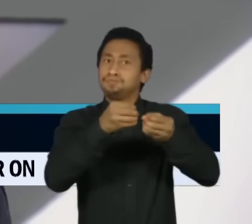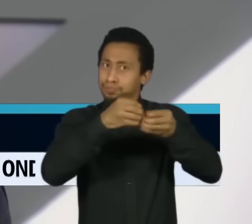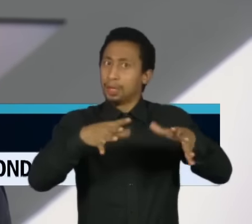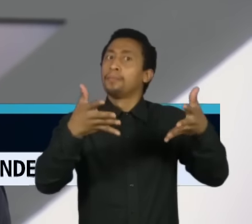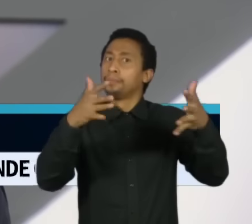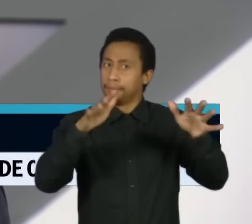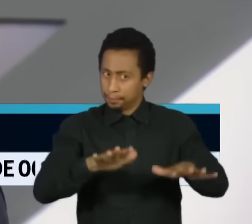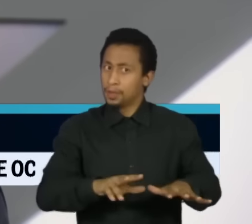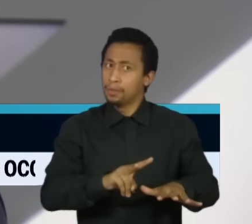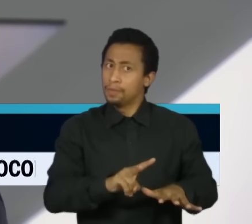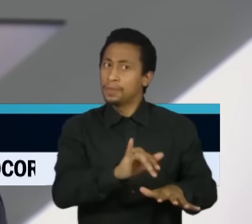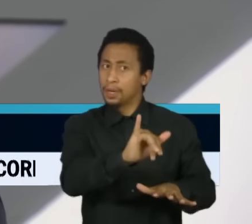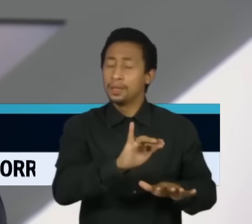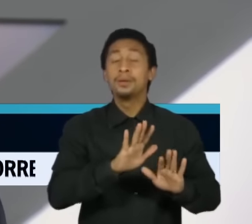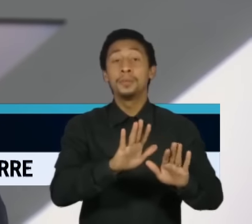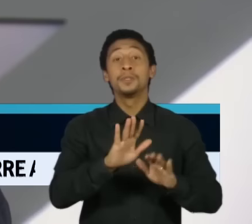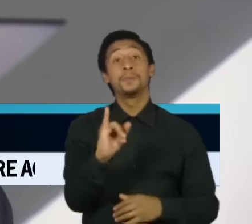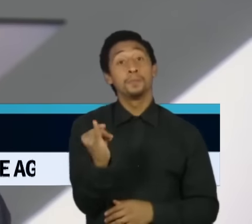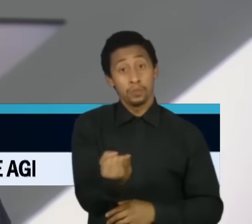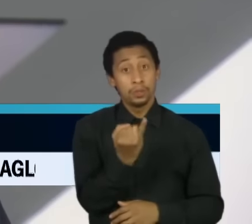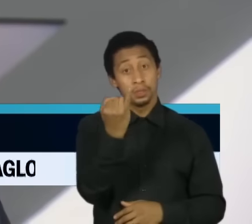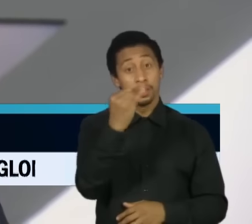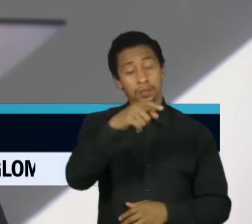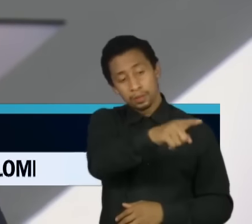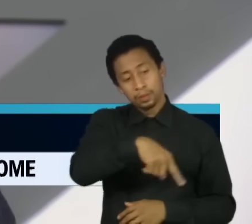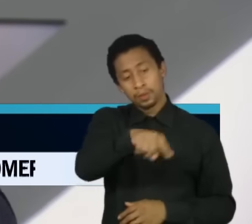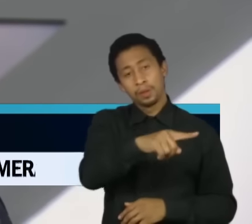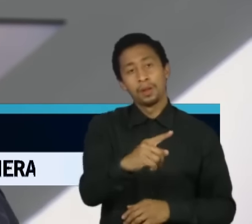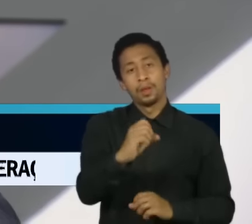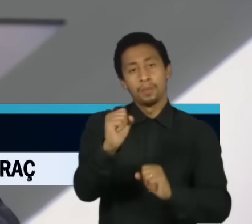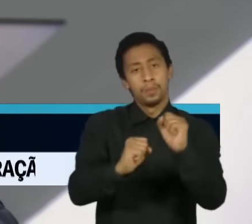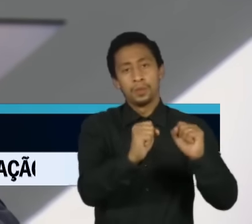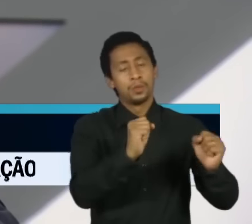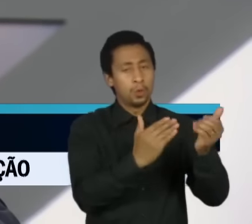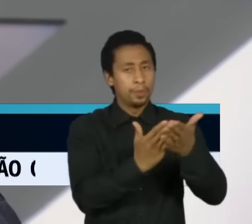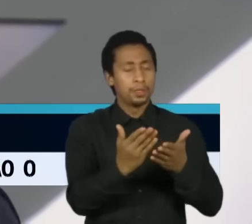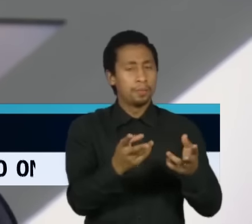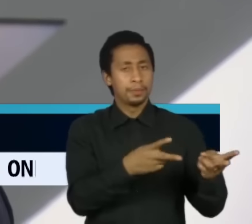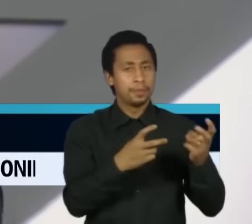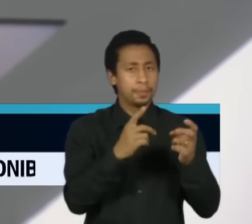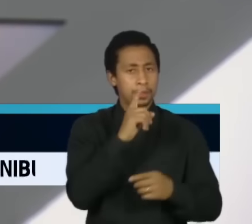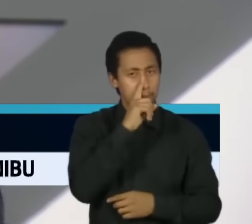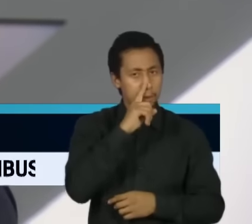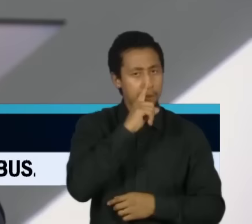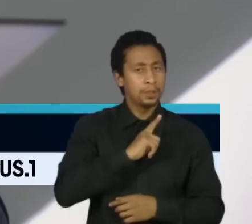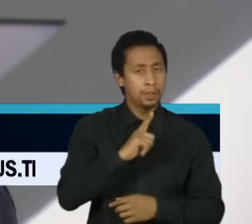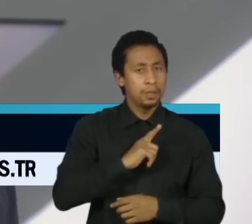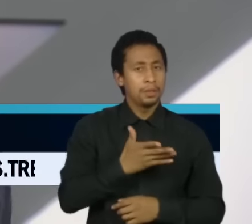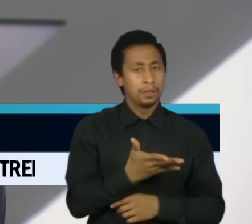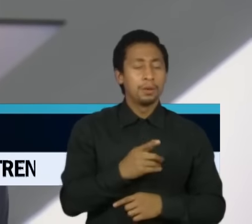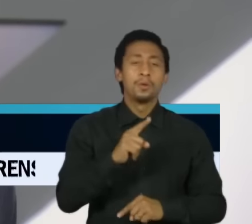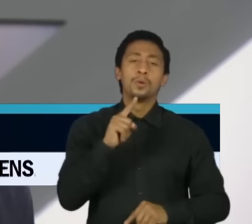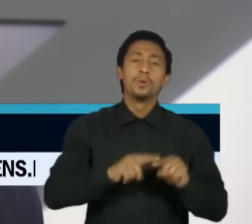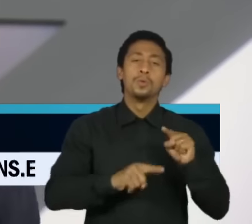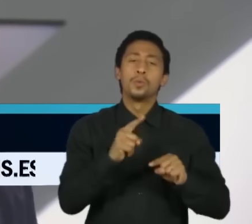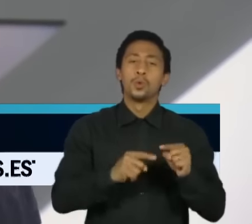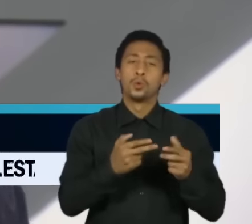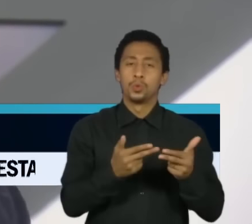é importante que a empresa comece a raciocinar do ponto de vista de riscos. Olha, um produto que